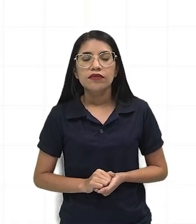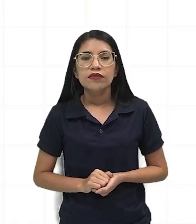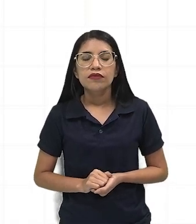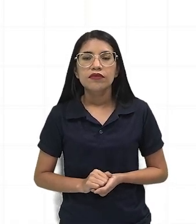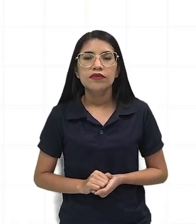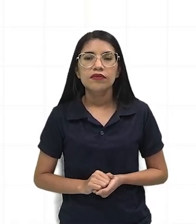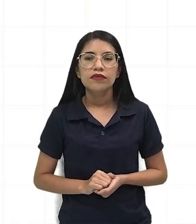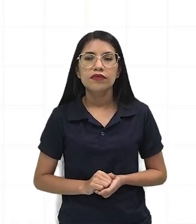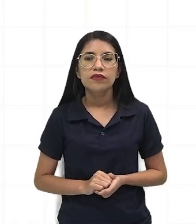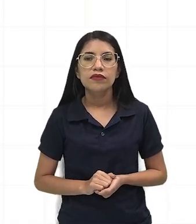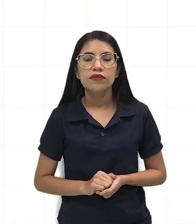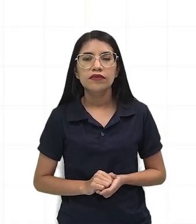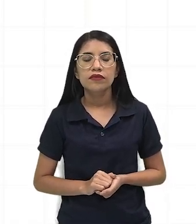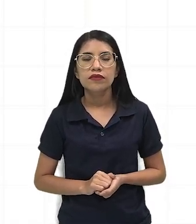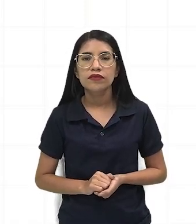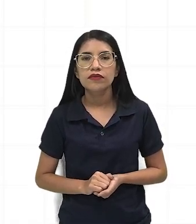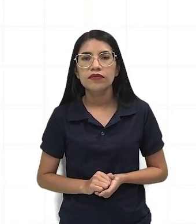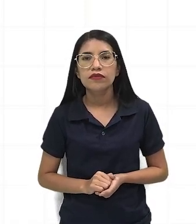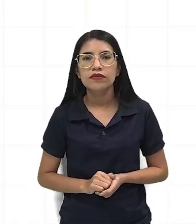9,2.